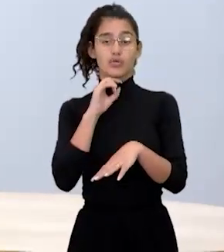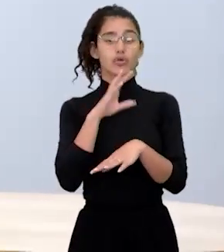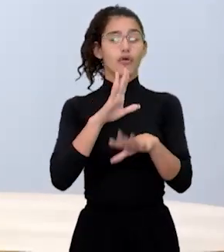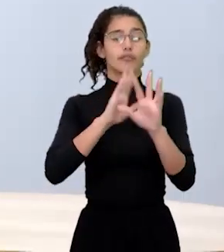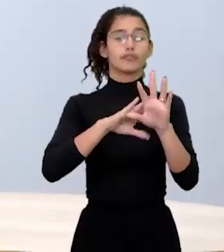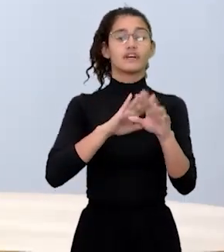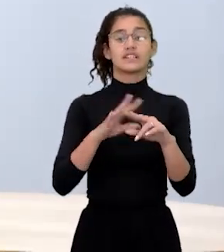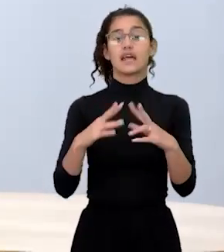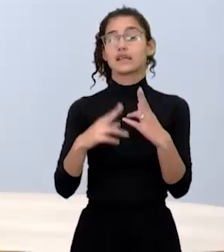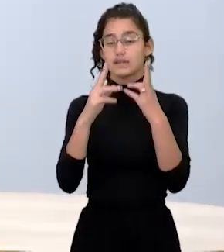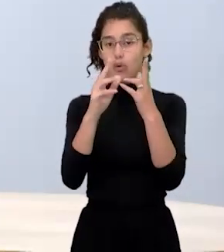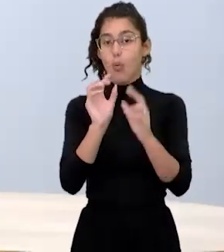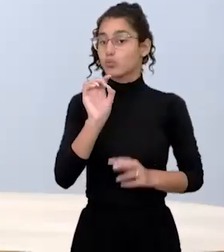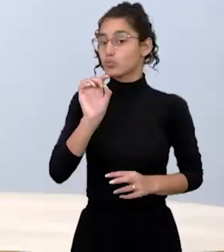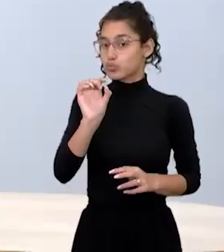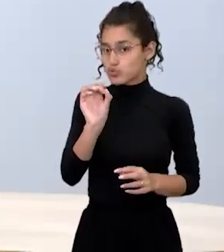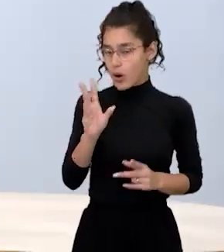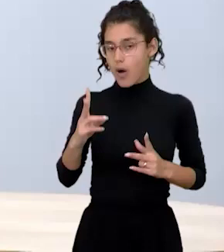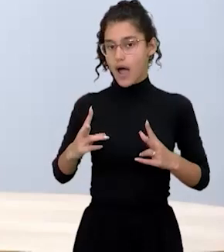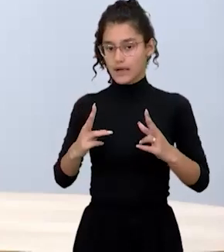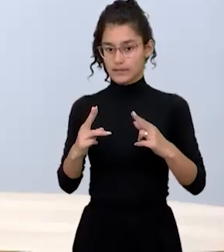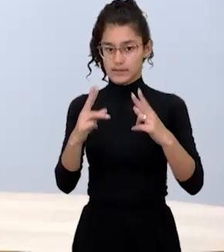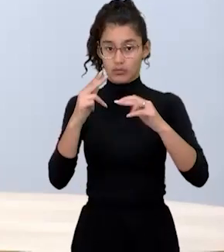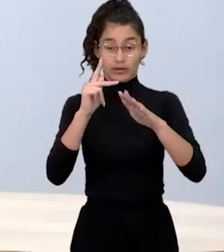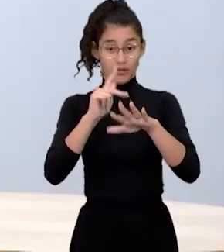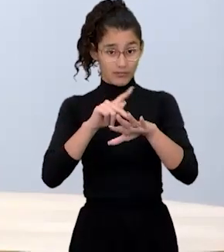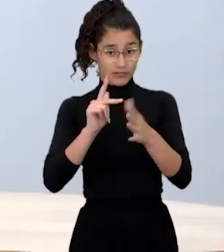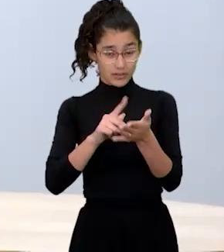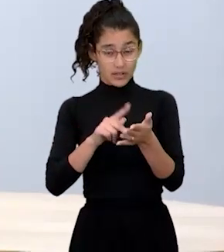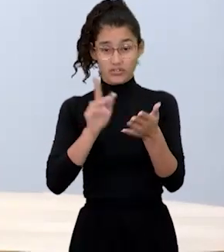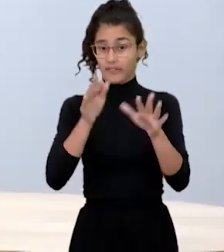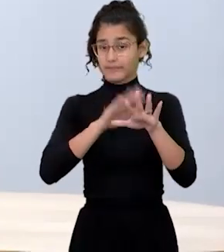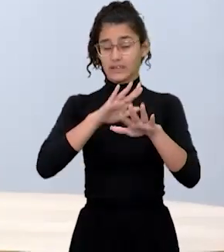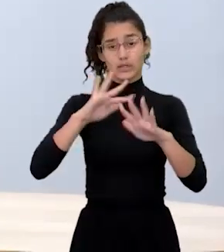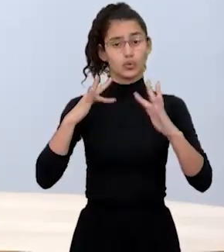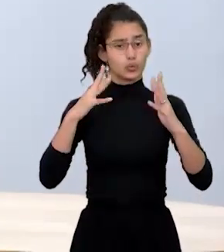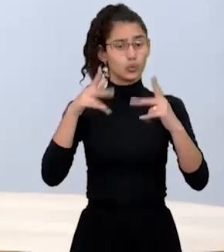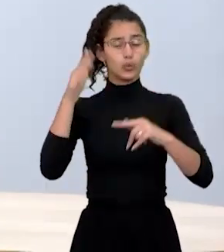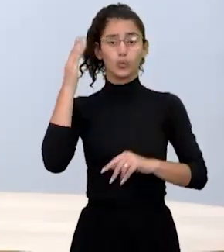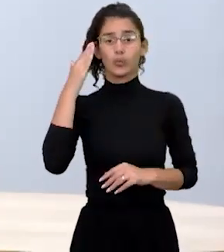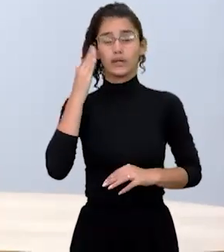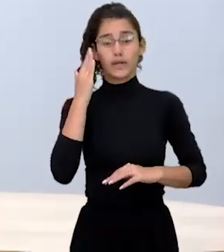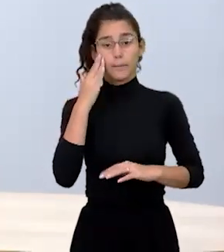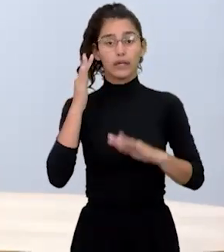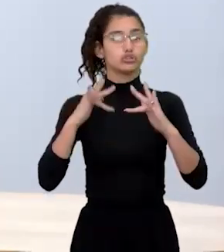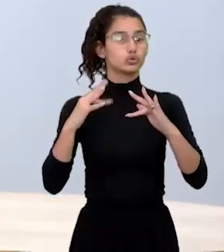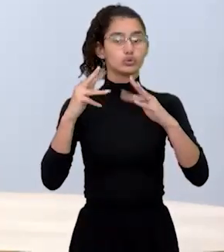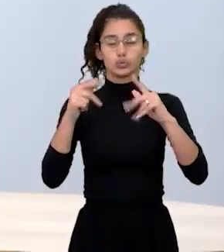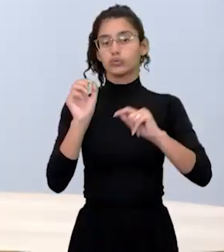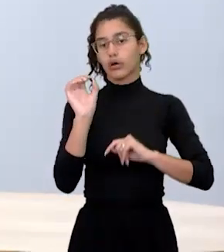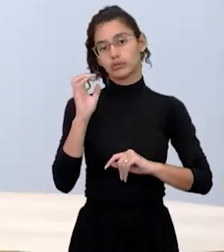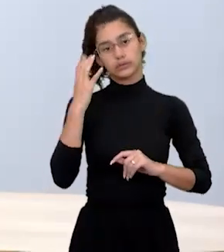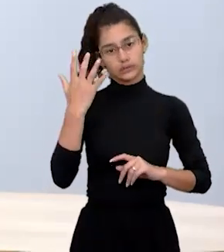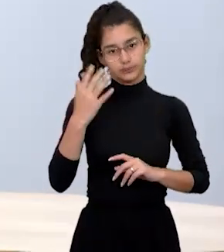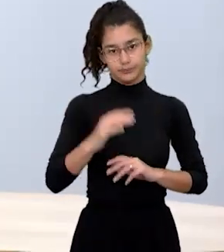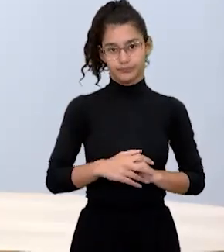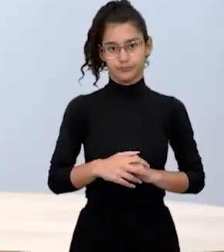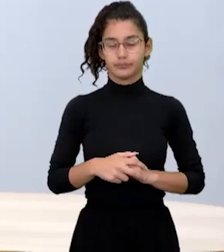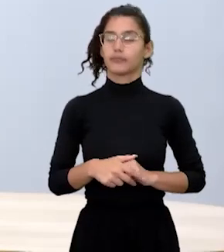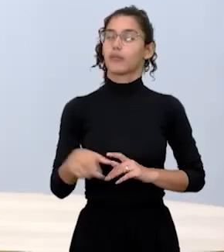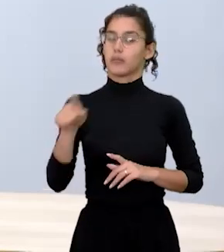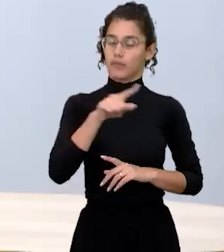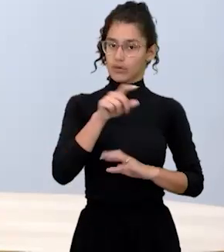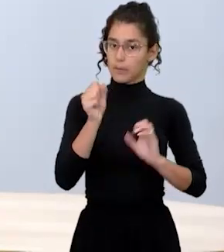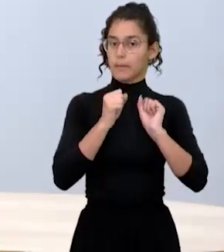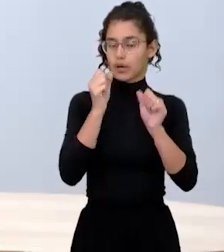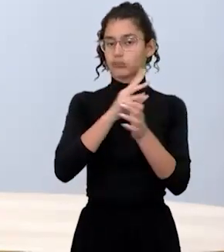vou fazer a edição. O só fazer a edição, na verdade, é você estar sabendo de tudo que aconteceu, né? Para